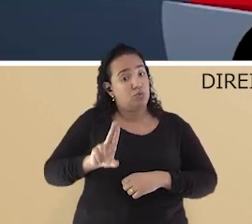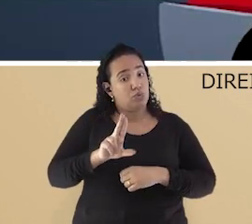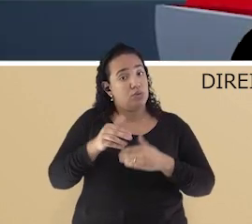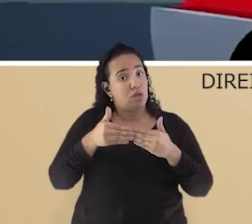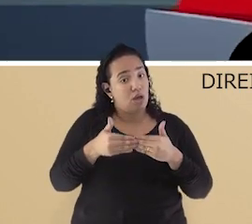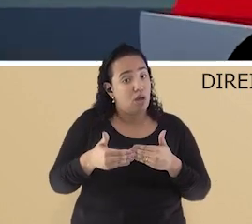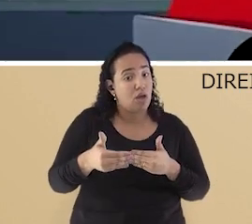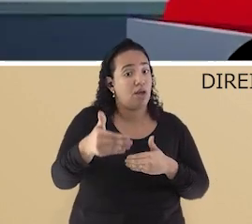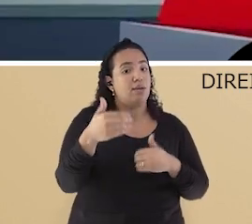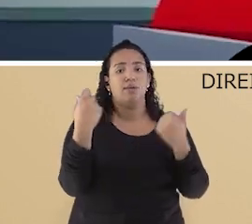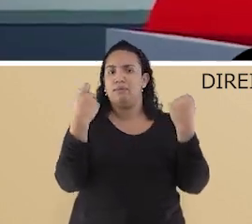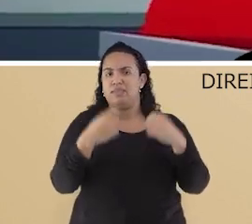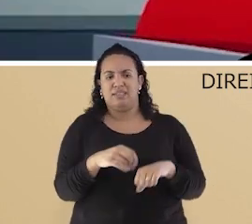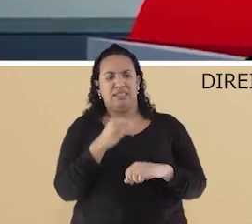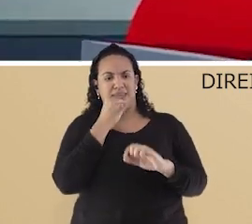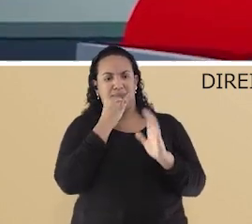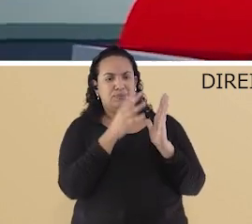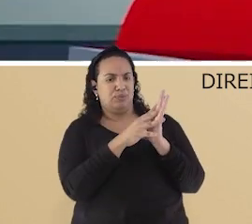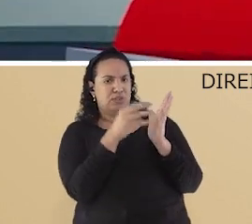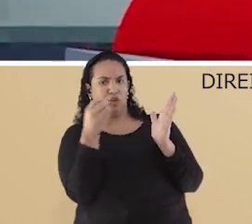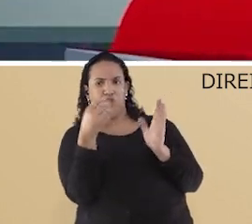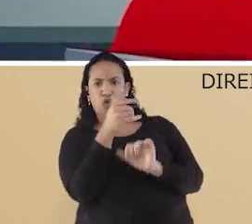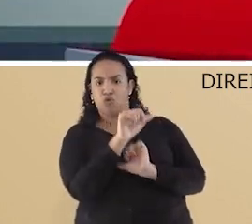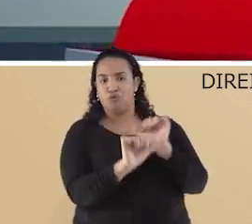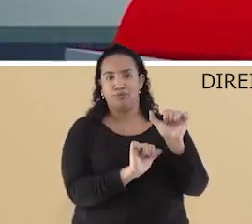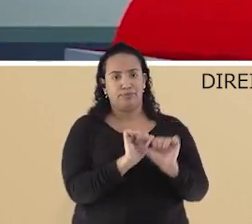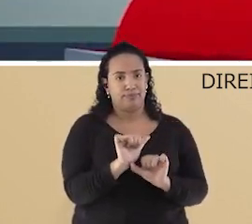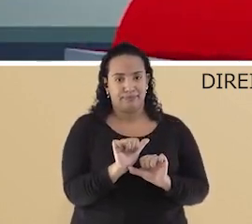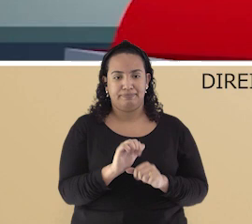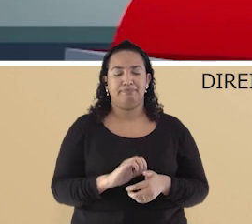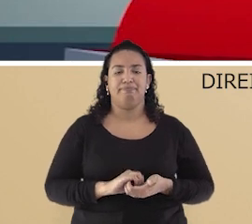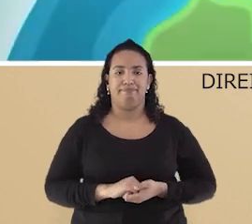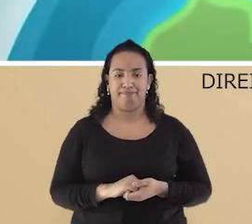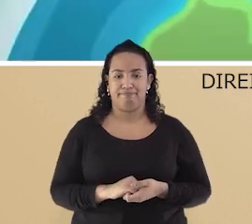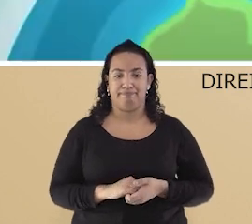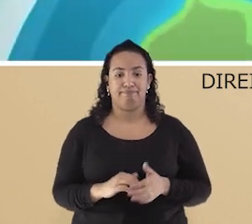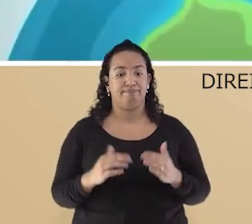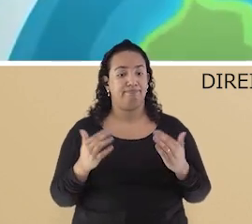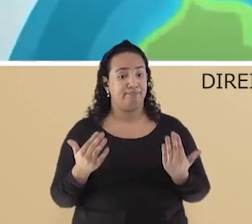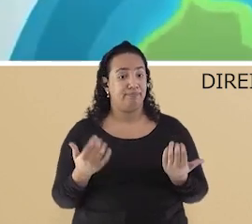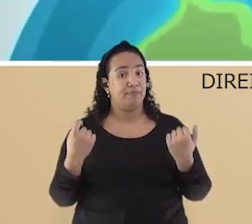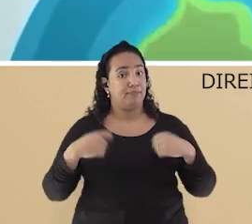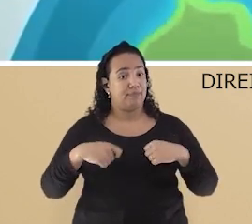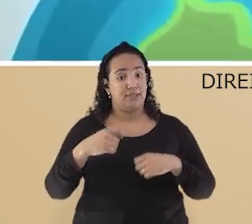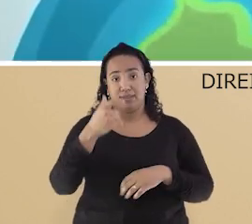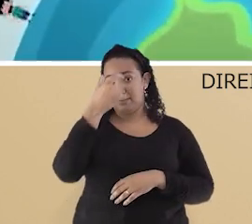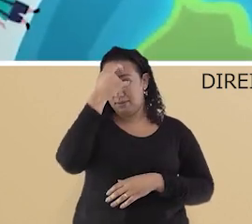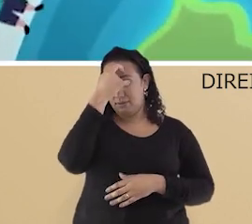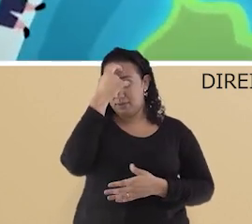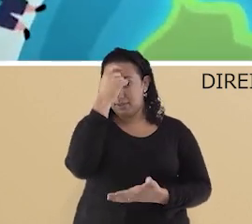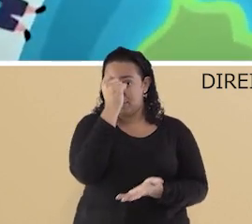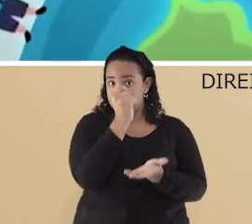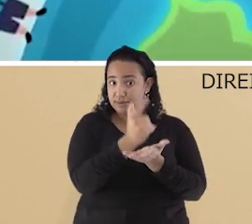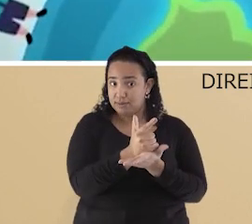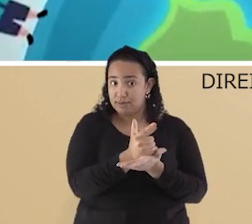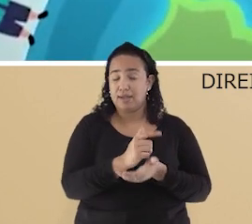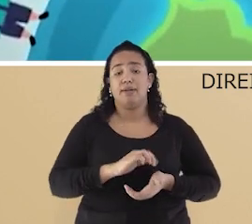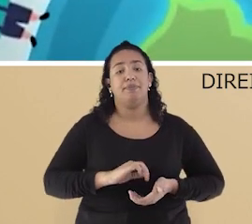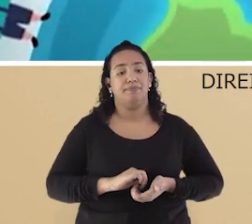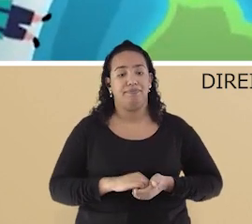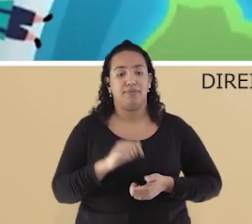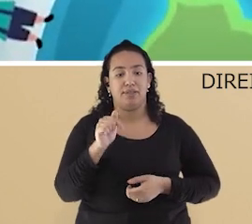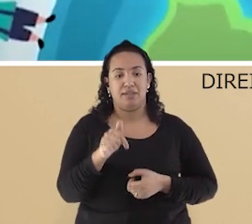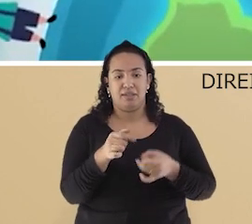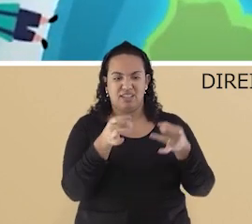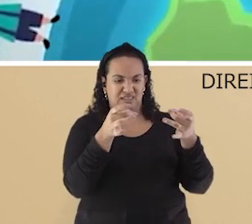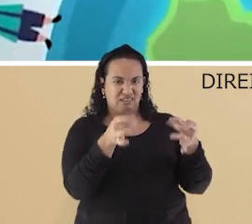ser trocados a cada vez que aparece um modelo mais novo. Isso é consumo consciente. É o consumo que